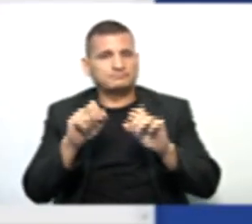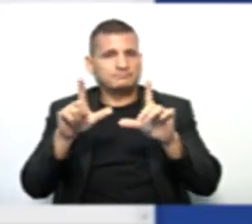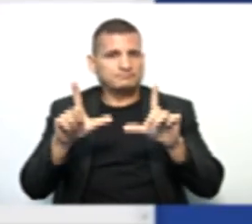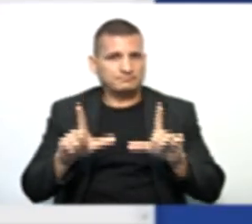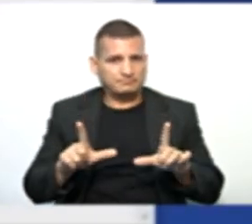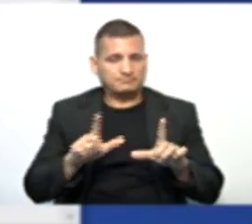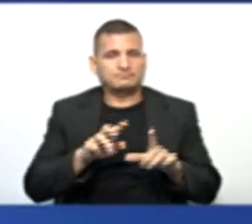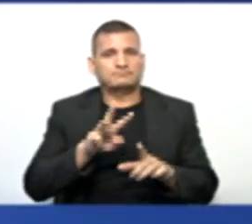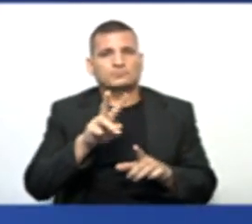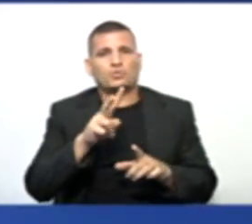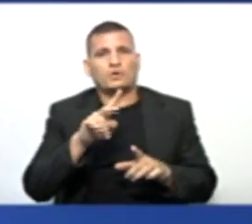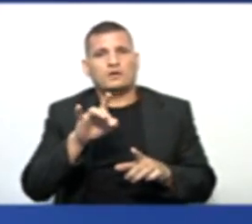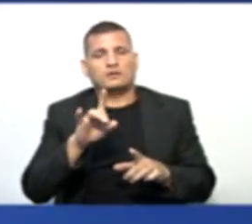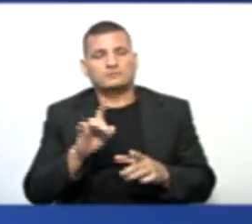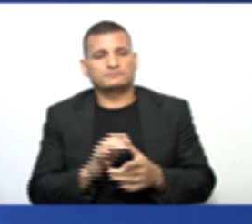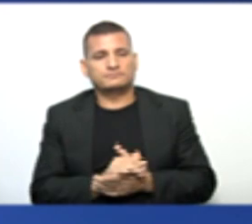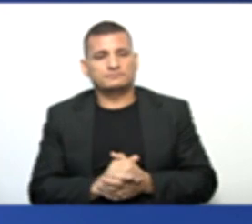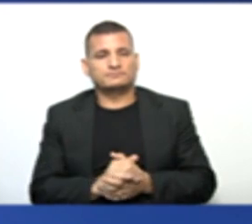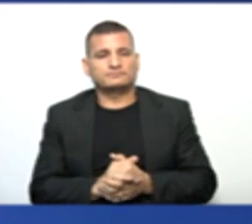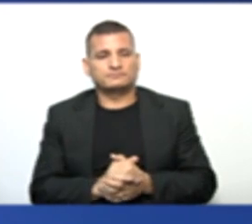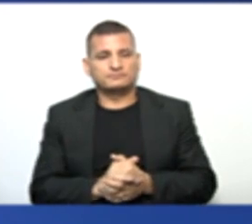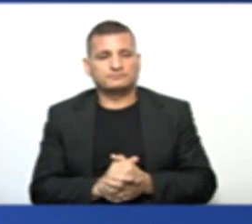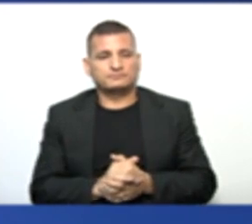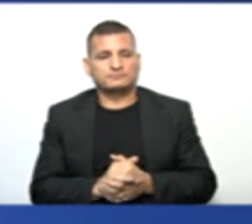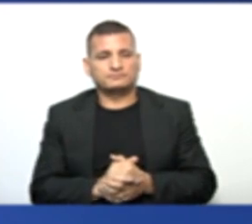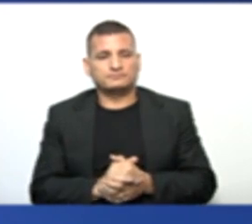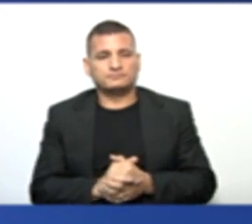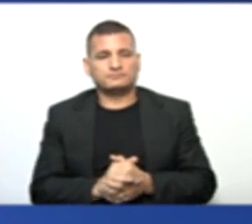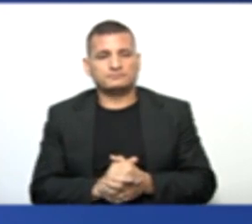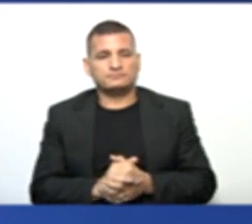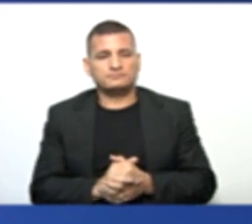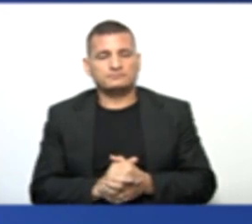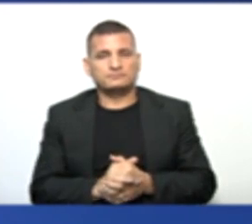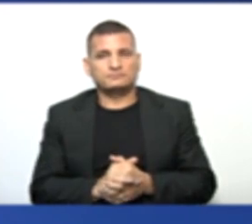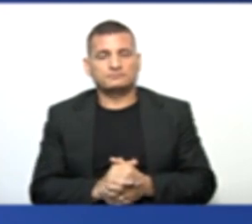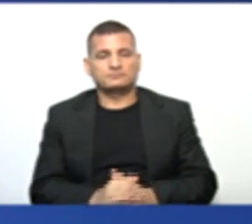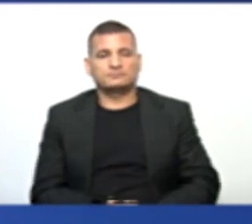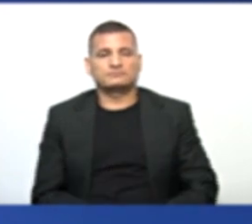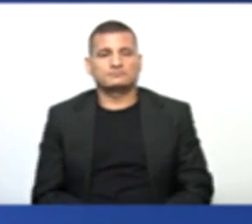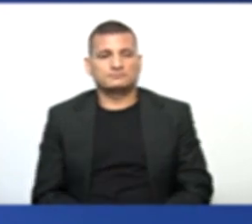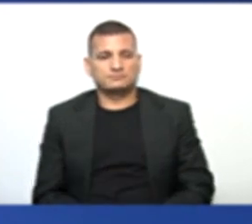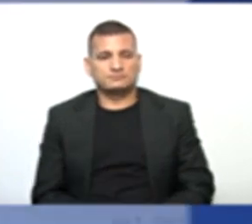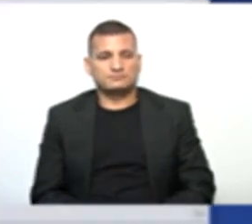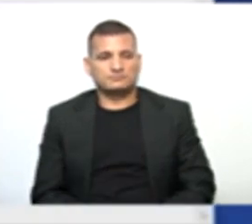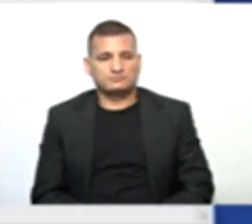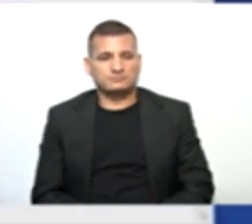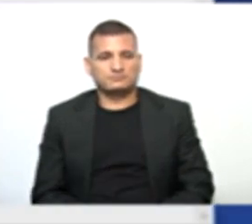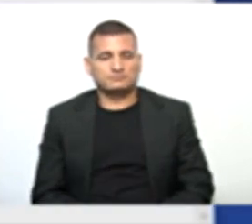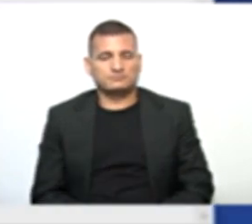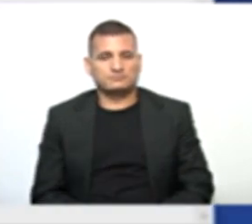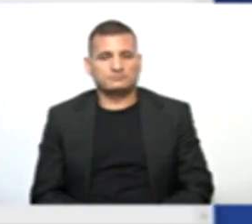o idle. Vamos pedir aqui para abrir o editor, File, New